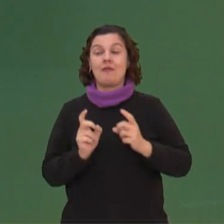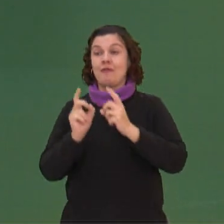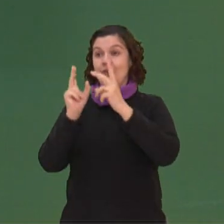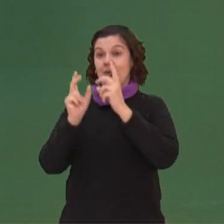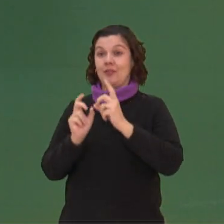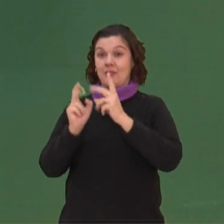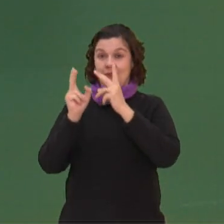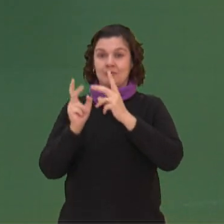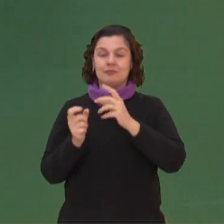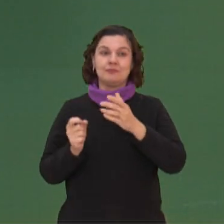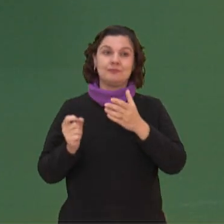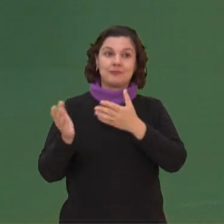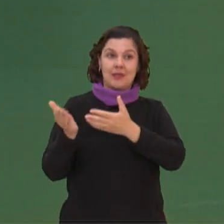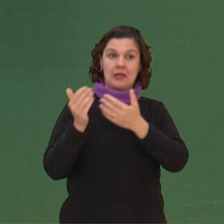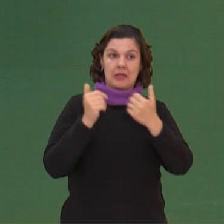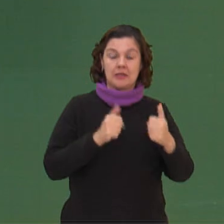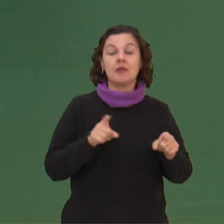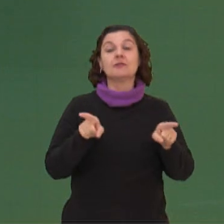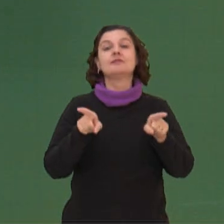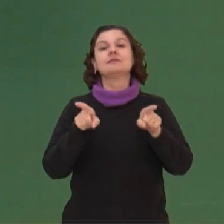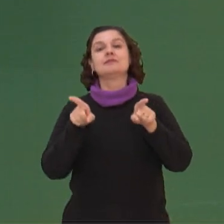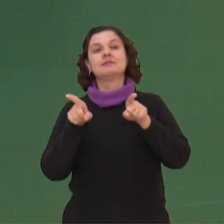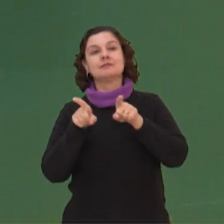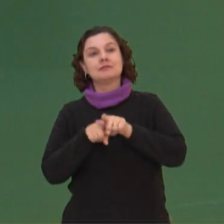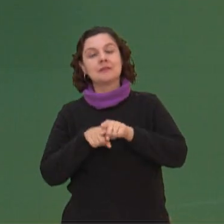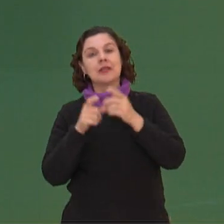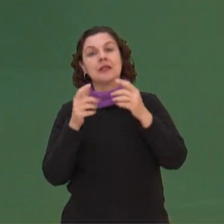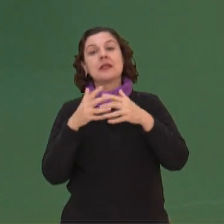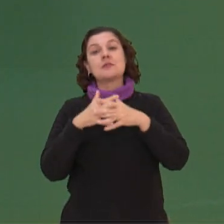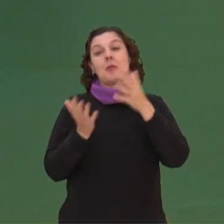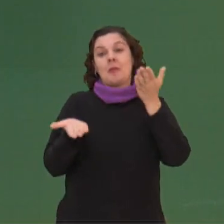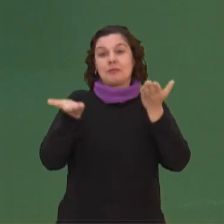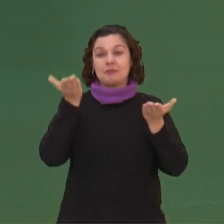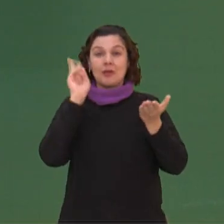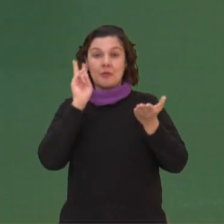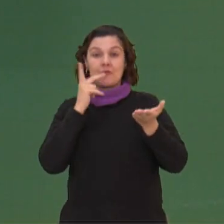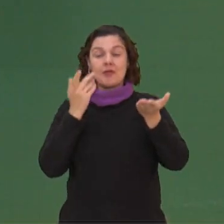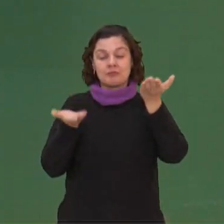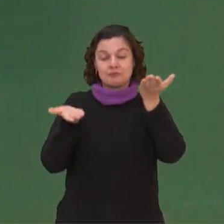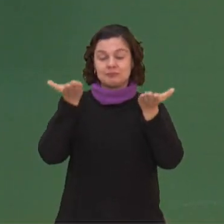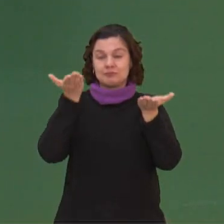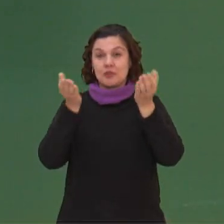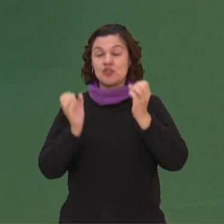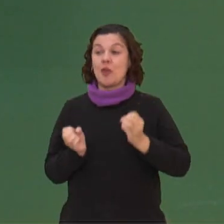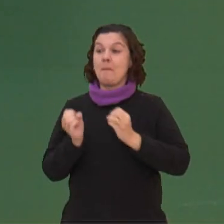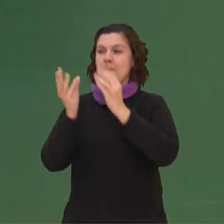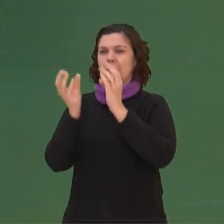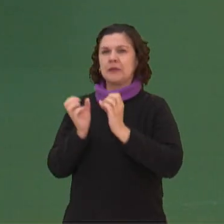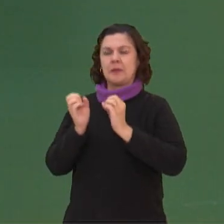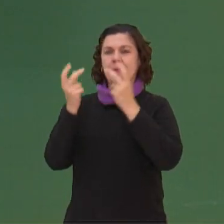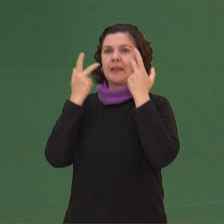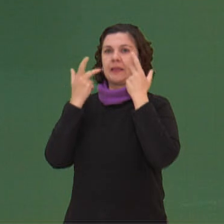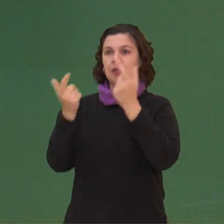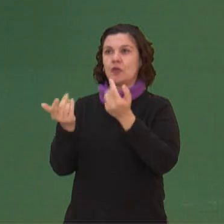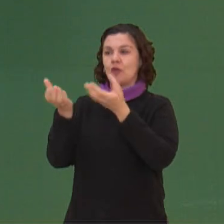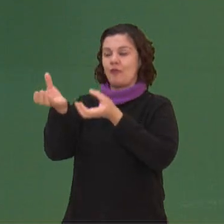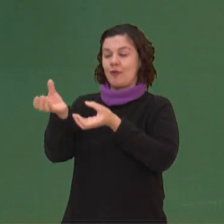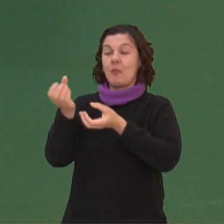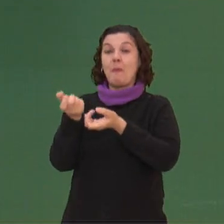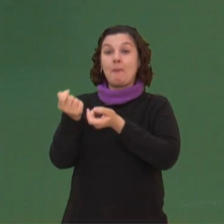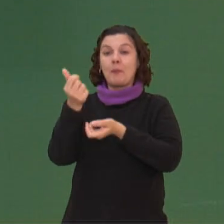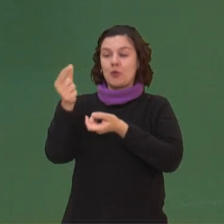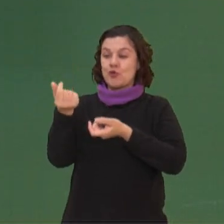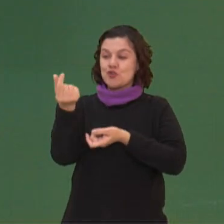produtos manufaturados. Gera este problema da balança comercial. Nós mandamos um monte de coisa, mas vem pouco